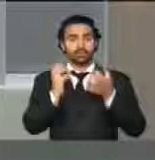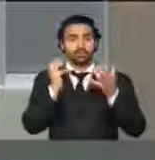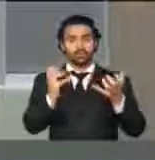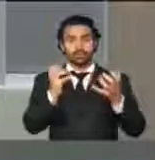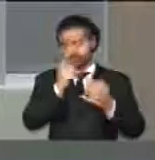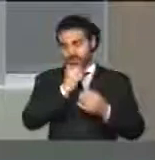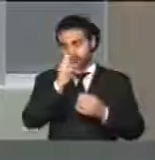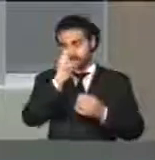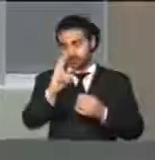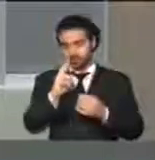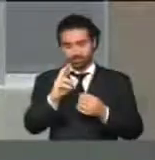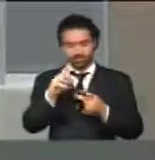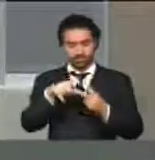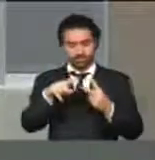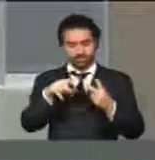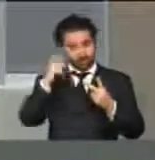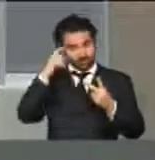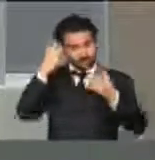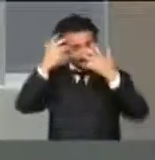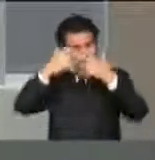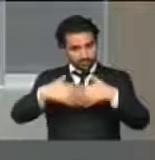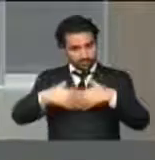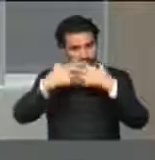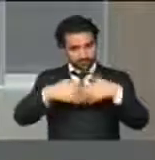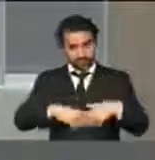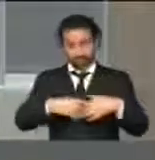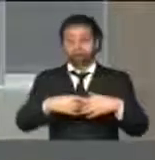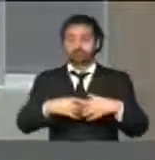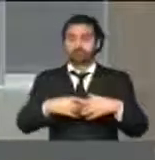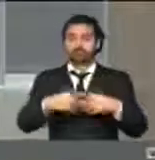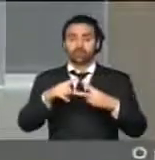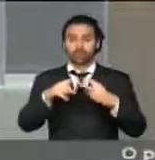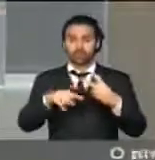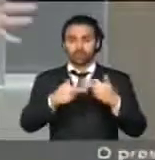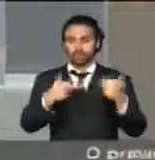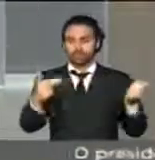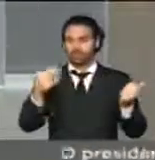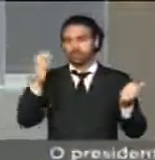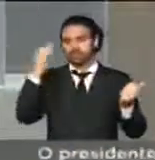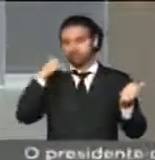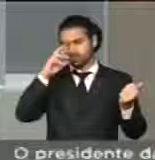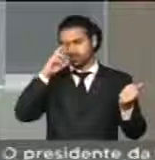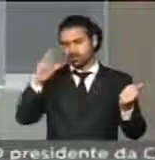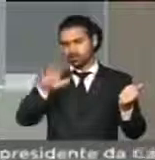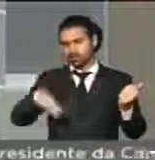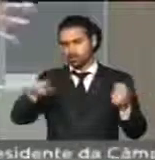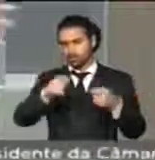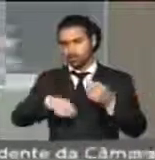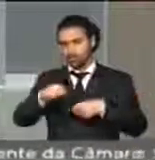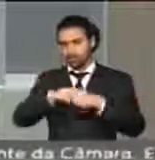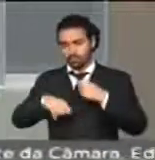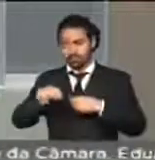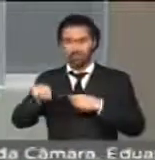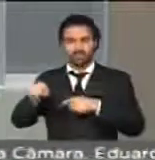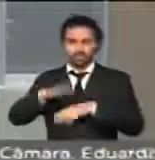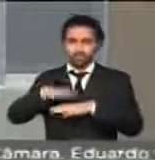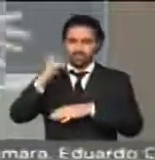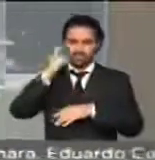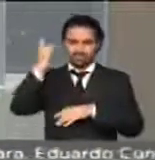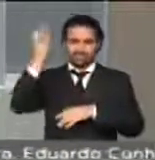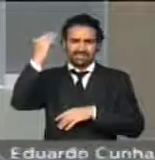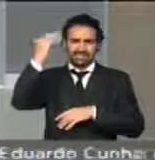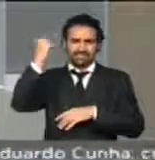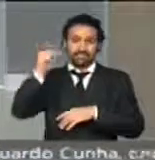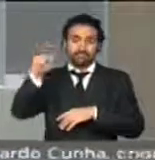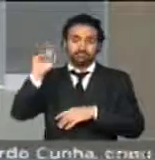fizesse duas reflexões sobre dois pontos. Sei que o senhor, na área econômica, é um dos homens mais sábios que nós